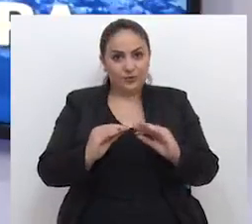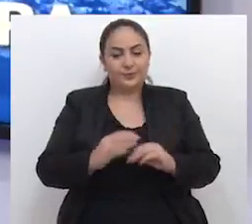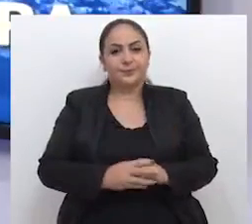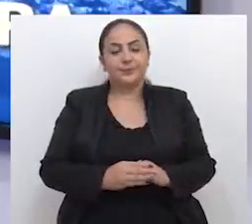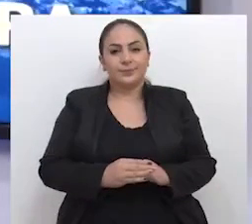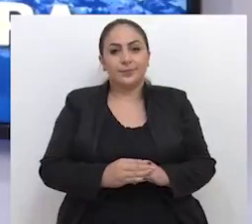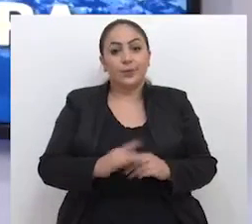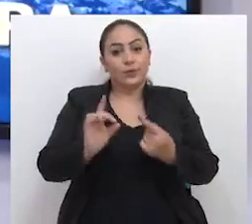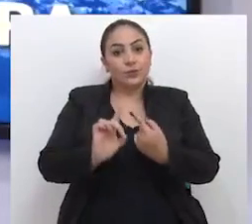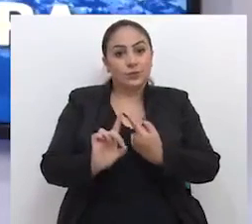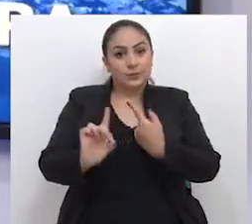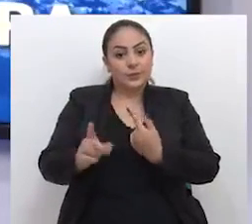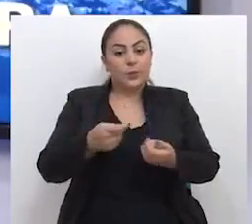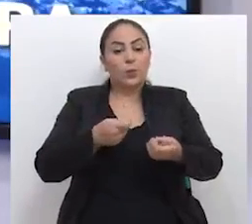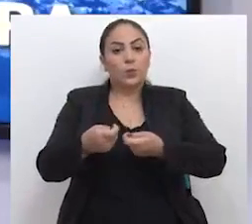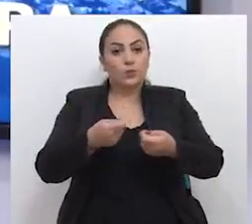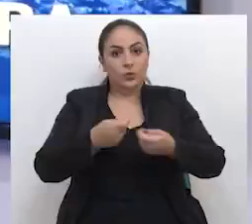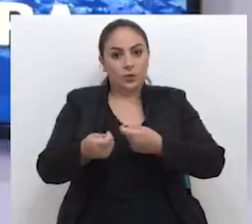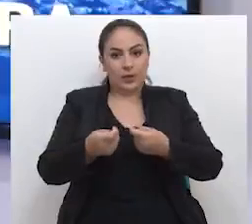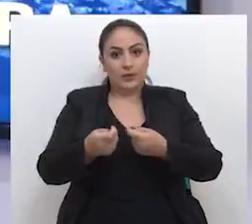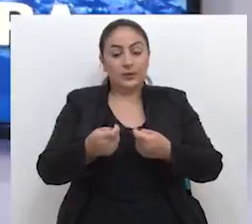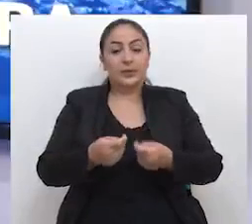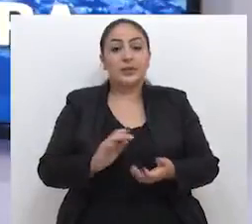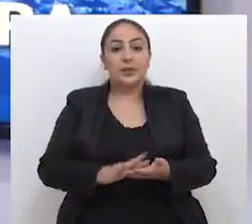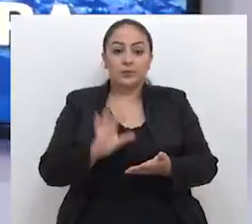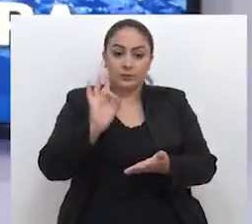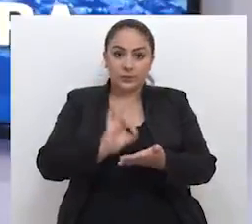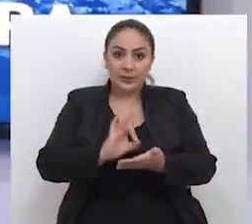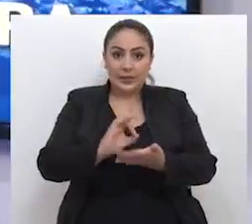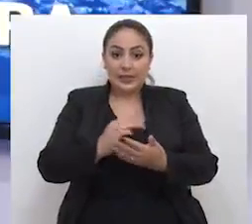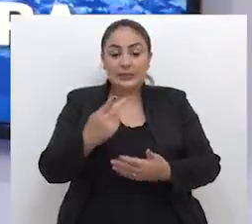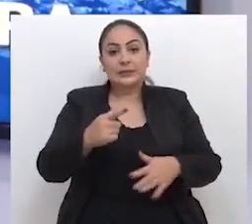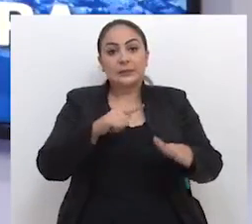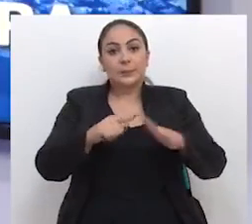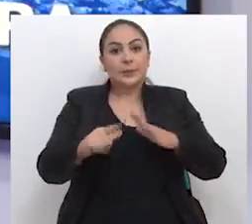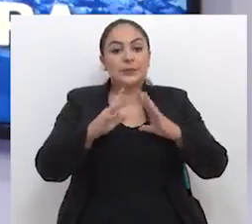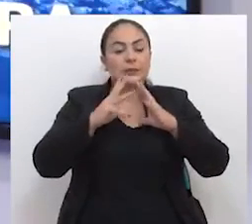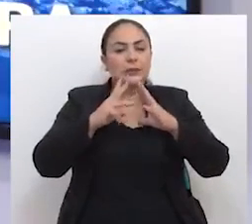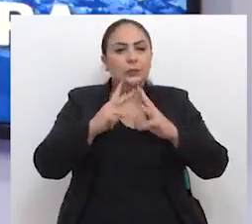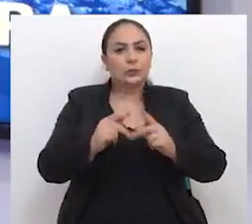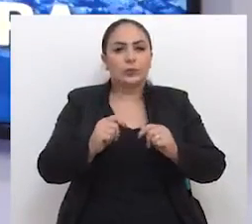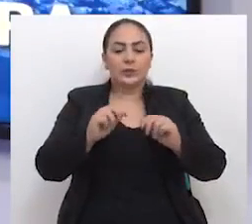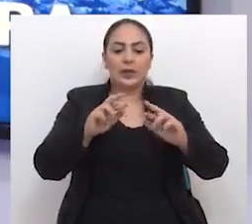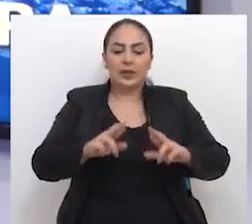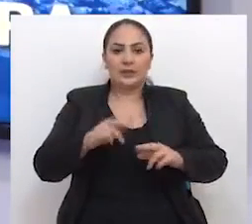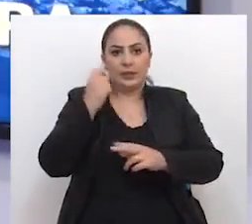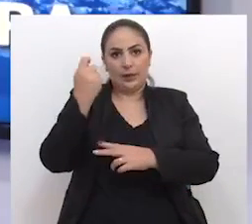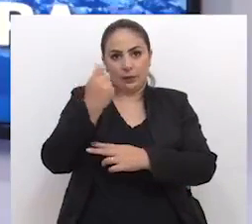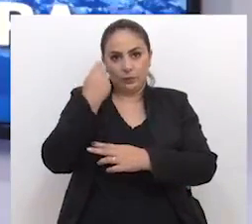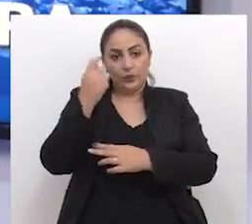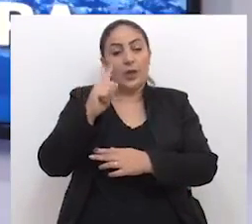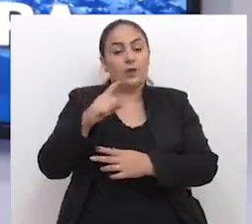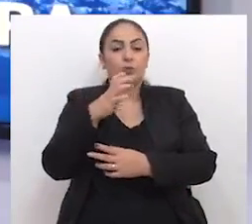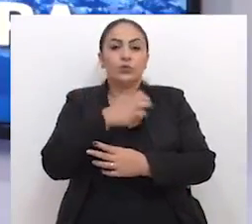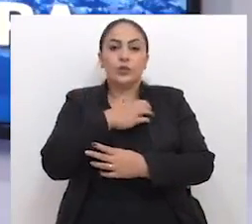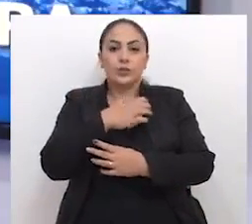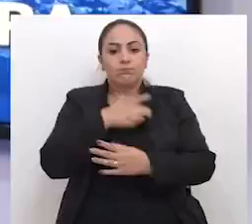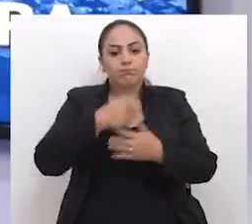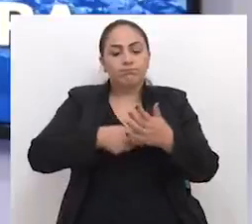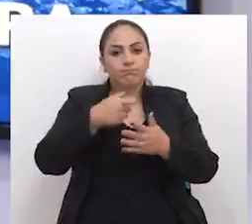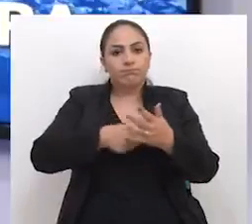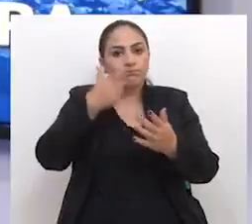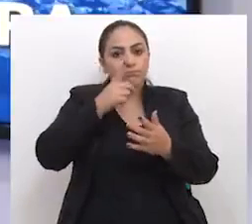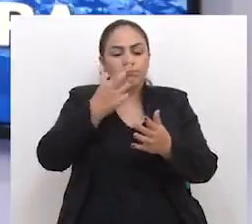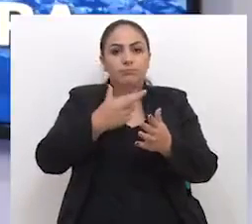Boa noite. O distanciamento controlado que passou a valer nesta semana em todo o território gaúcho é uma forma